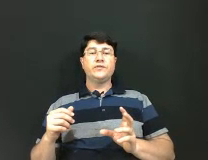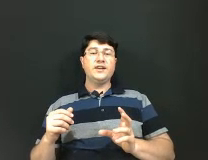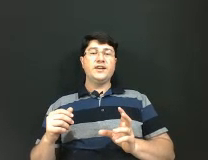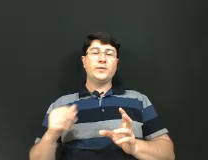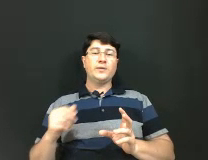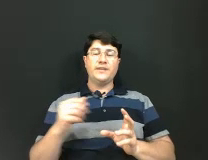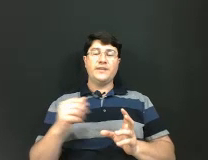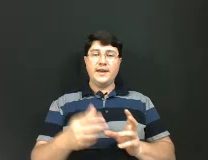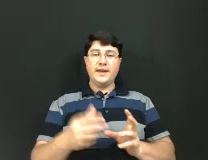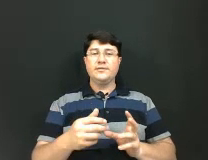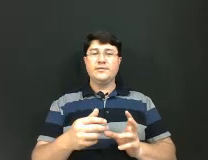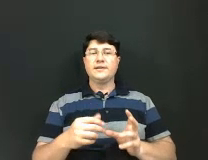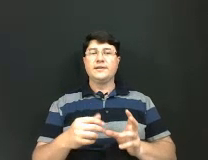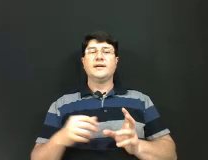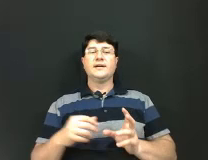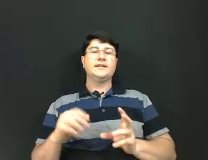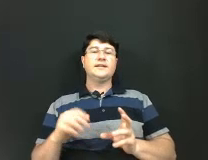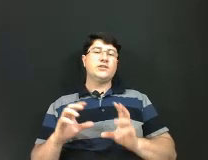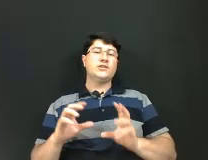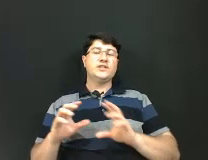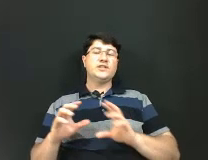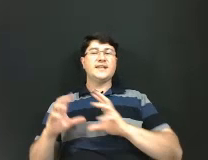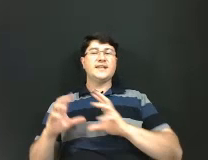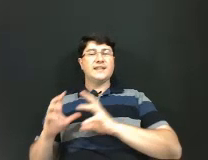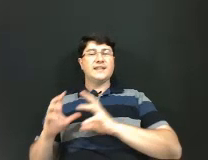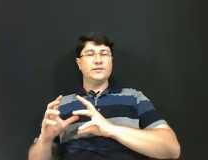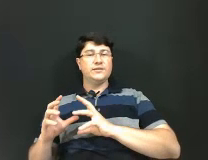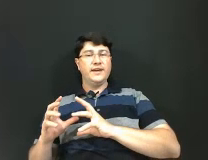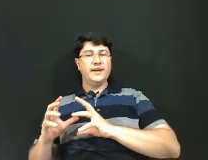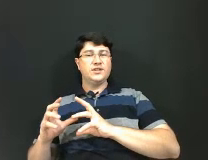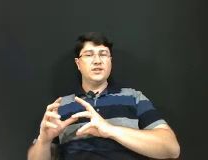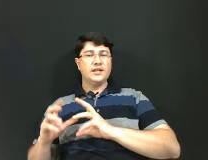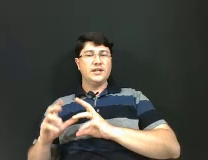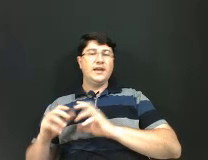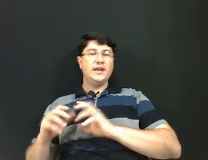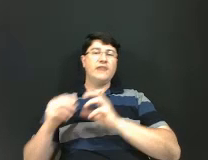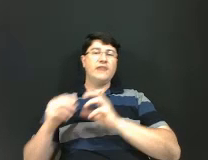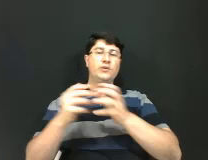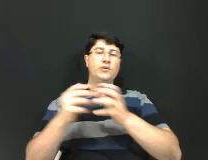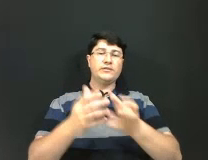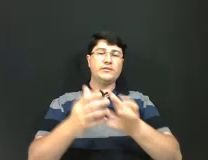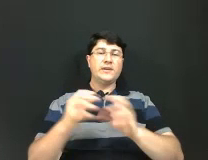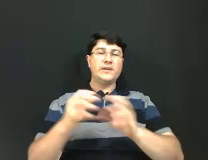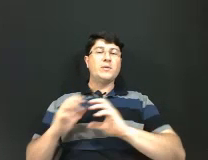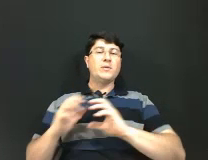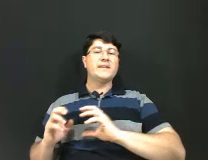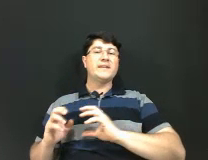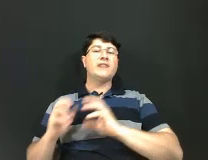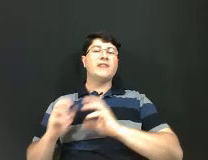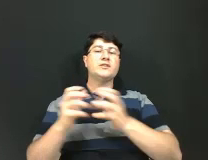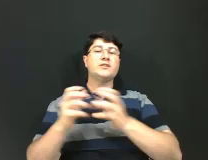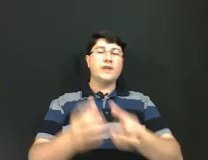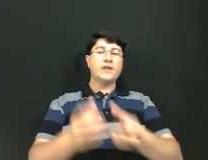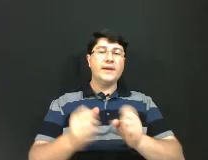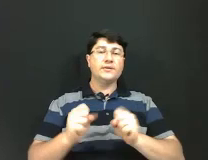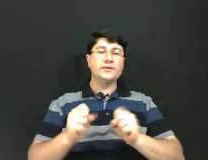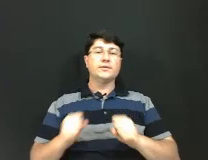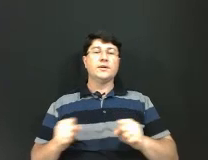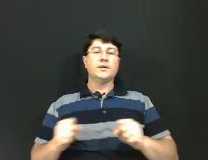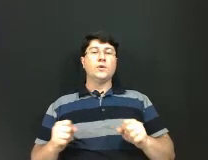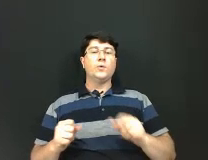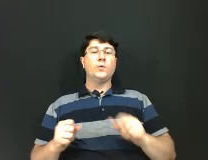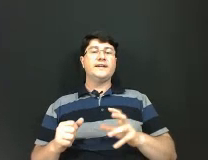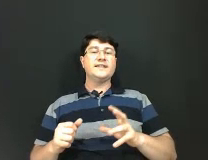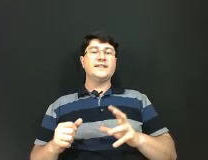foi do verde para o vermelho, então a gente diz que estava no verde e ela foi para o vermelho, como uma metáfora de